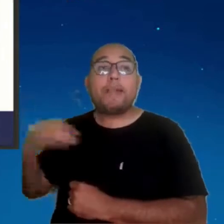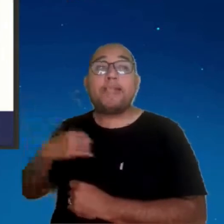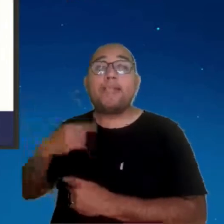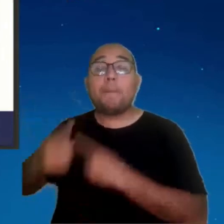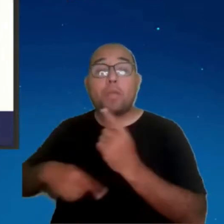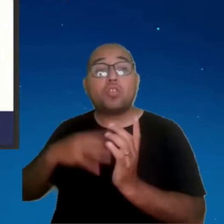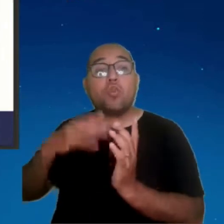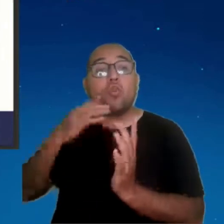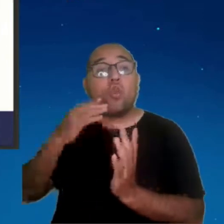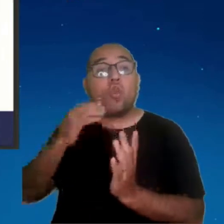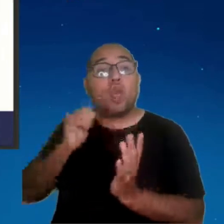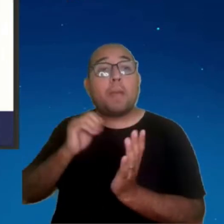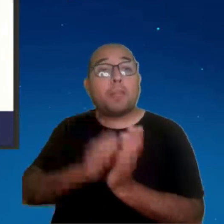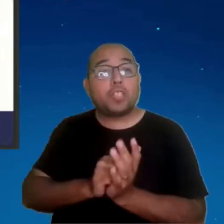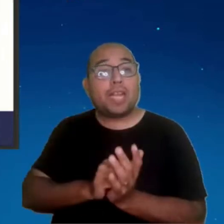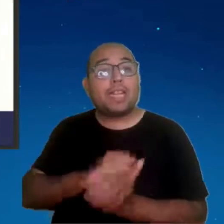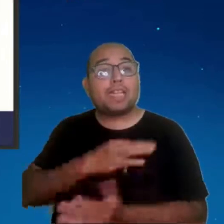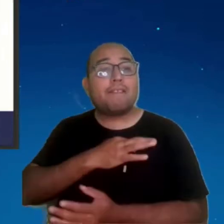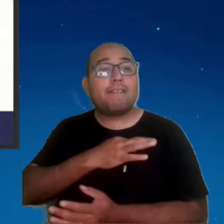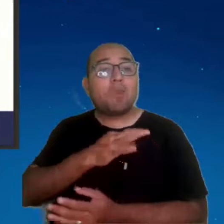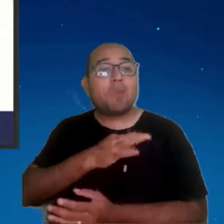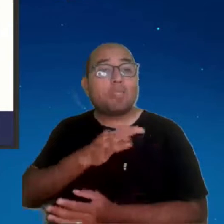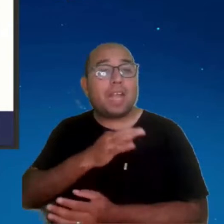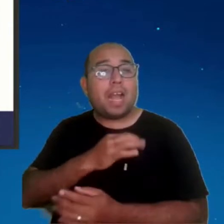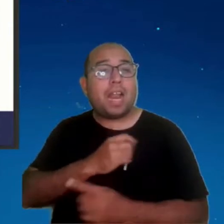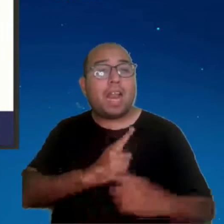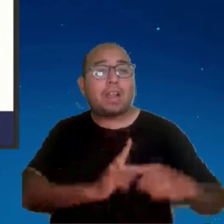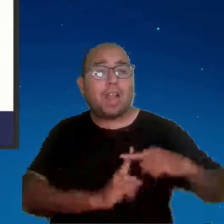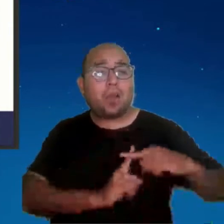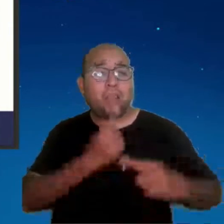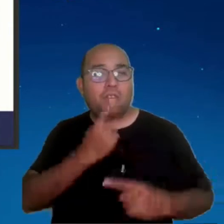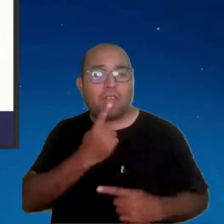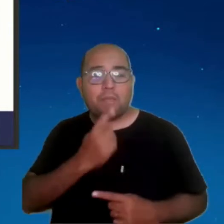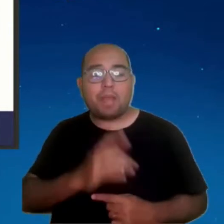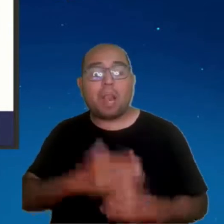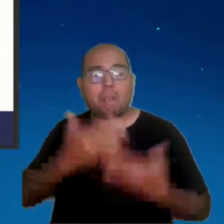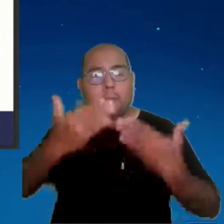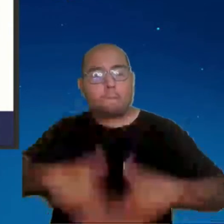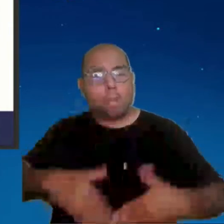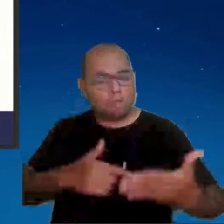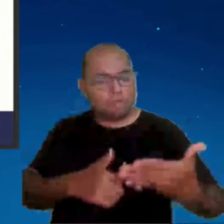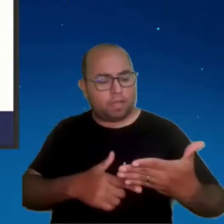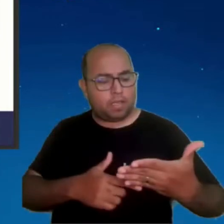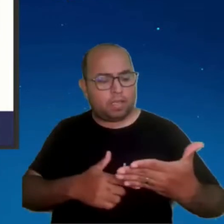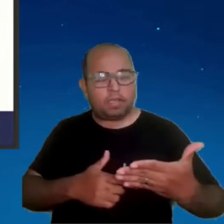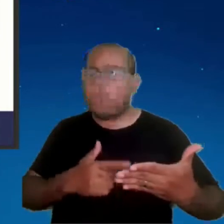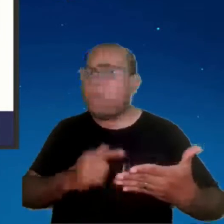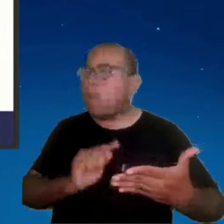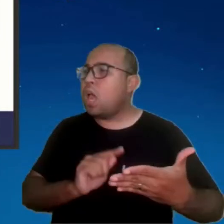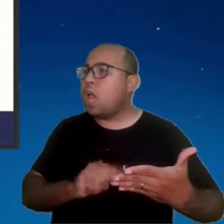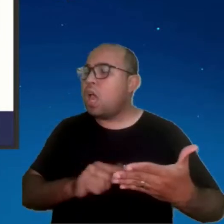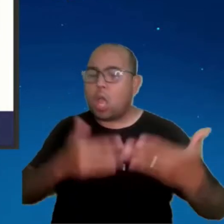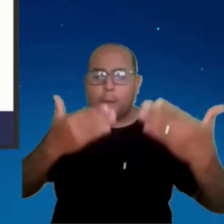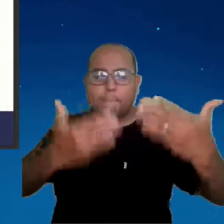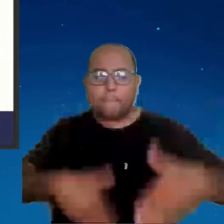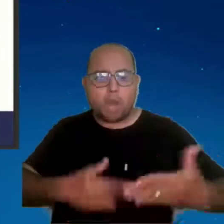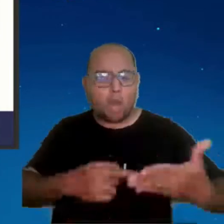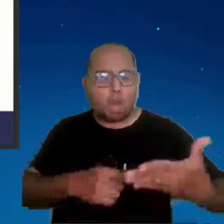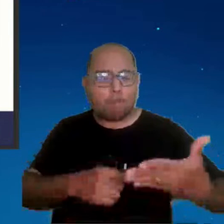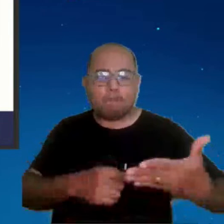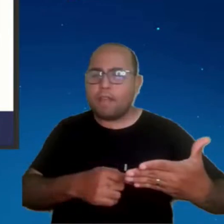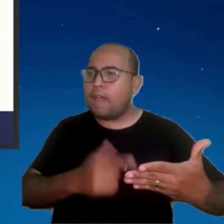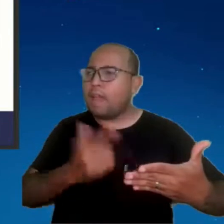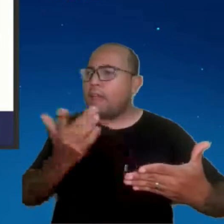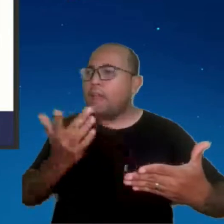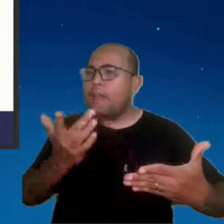minha prova foi a mais difícil. E eu falei assim, aí eu perguntei para o instrutor, por que a minha prova, né, de primeiros socorros